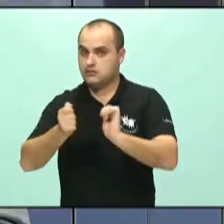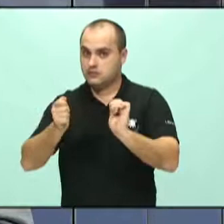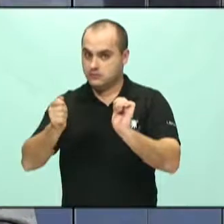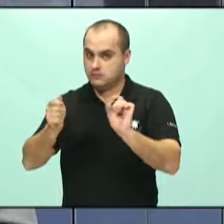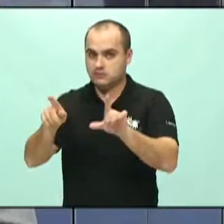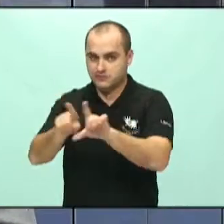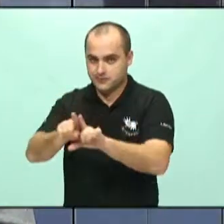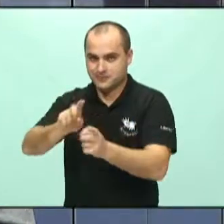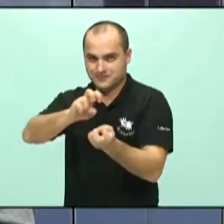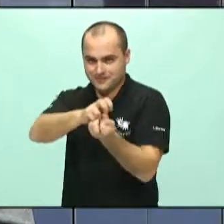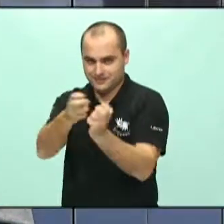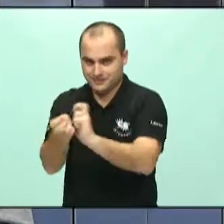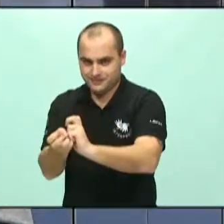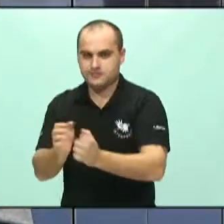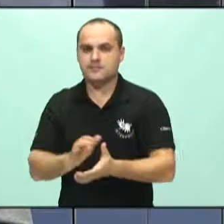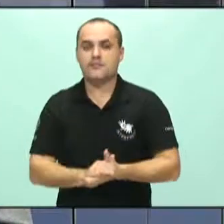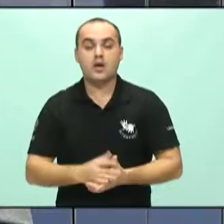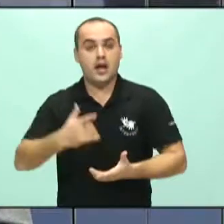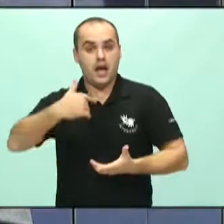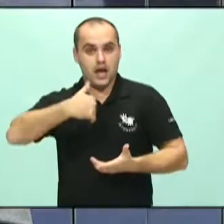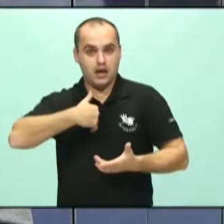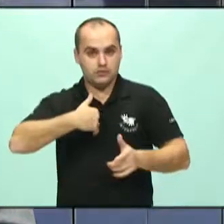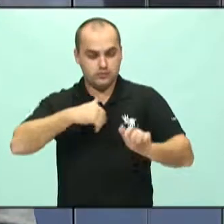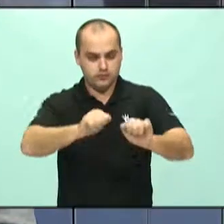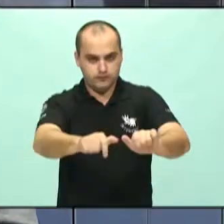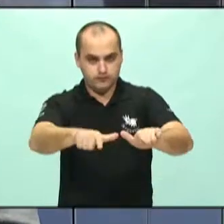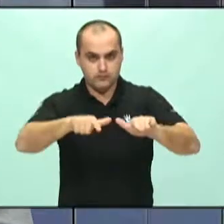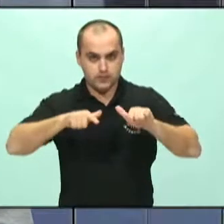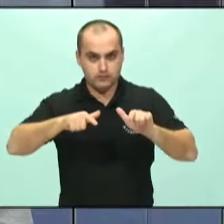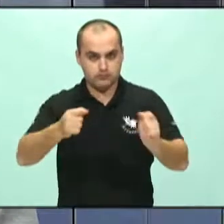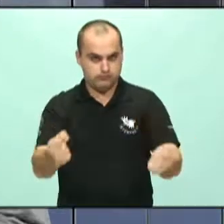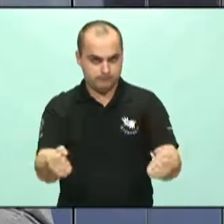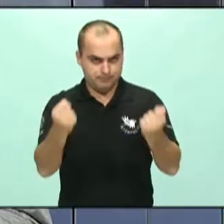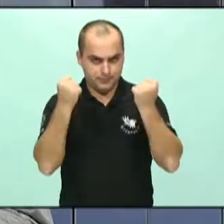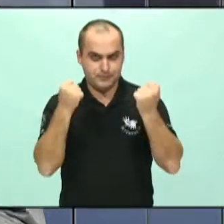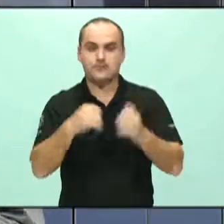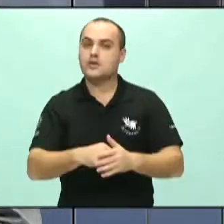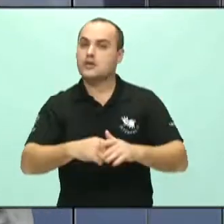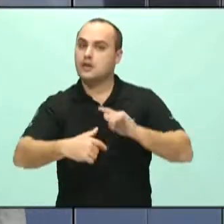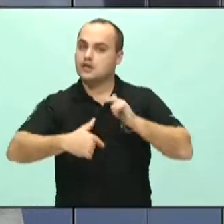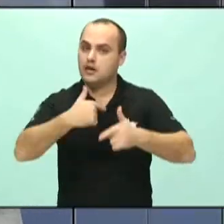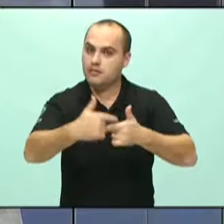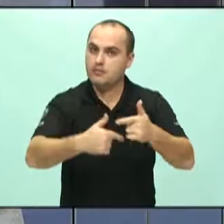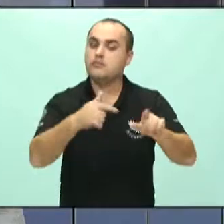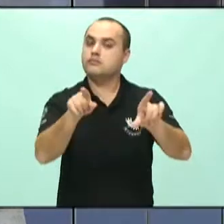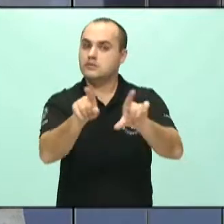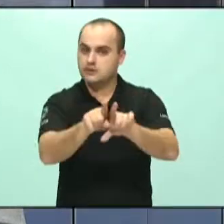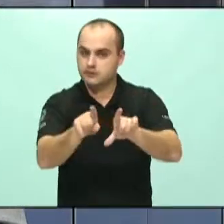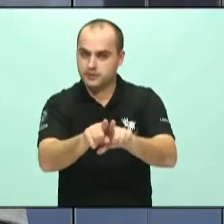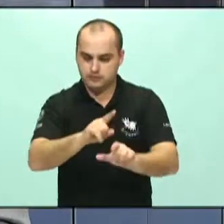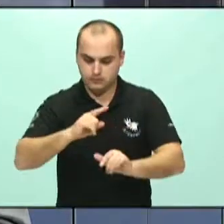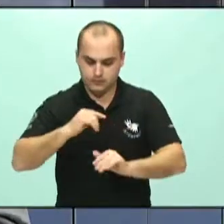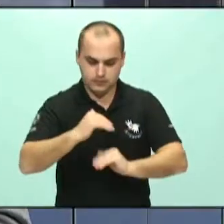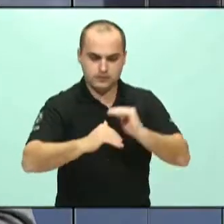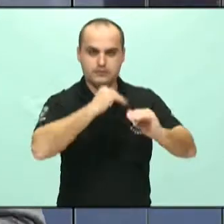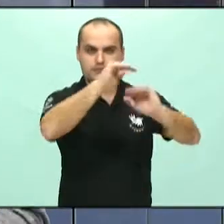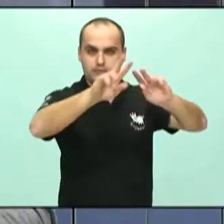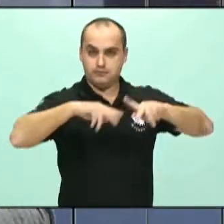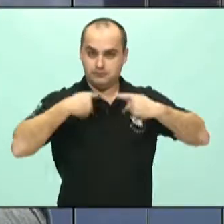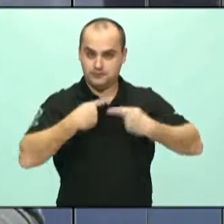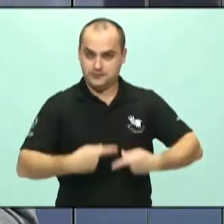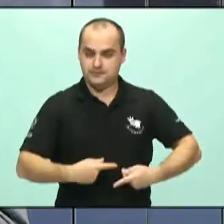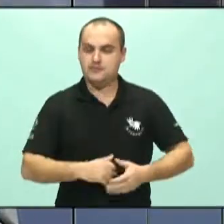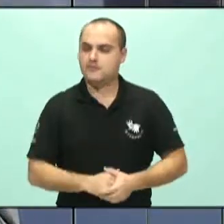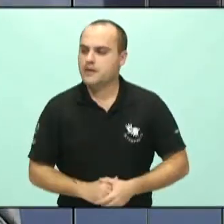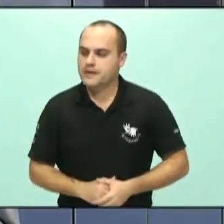Educação Física e também trabalho com essa parte também de desenvolvimento humano, que é um curso chamado Enneagrama, Del Carnegie, né? E